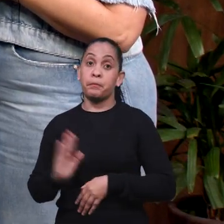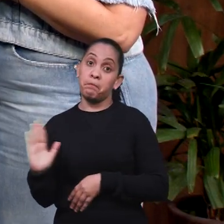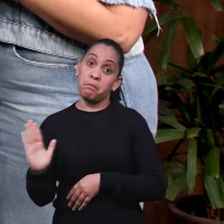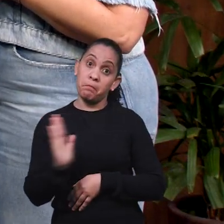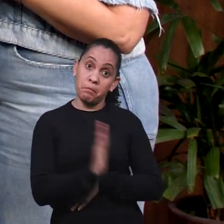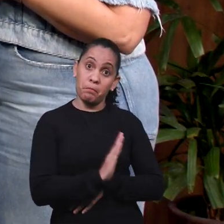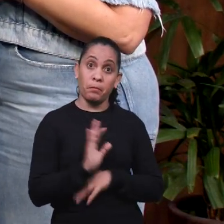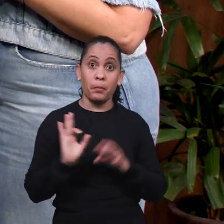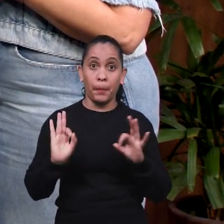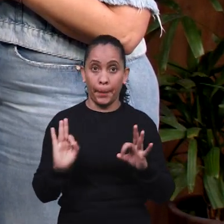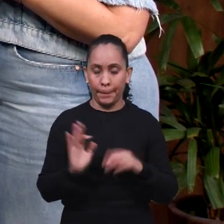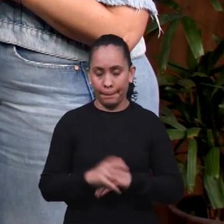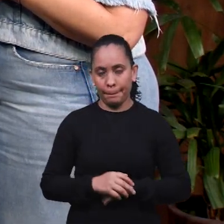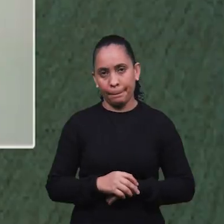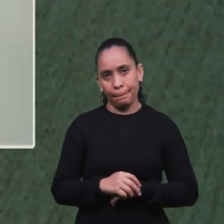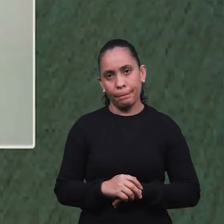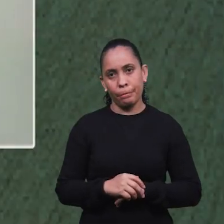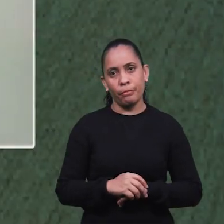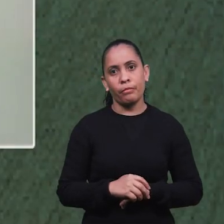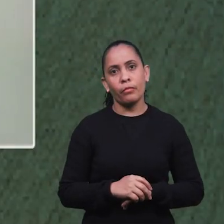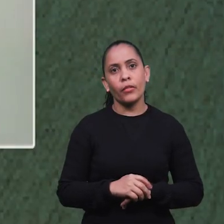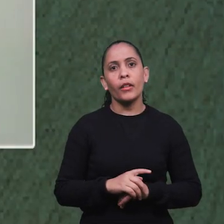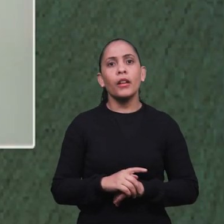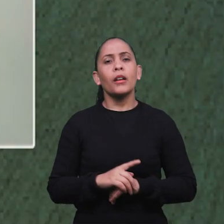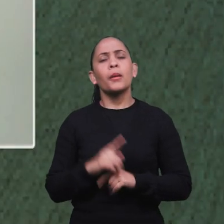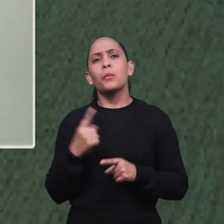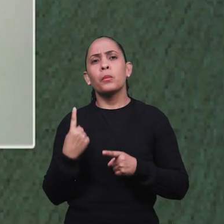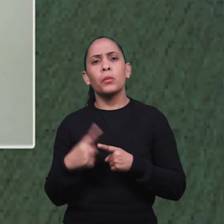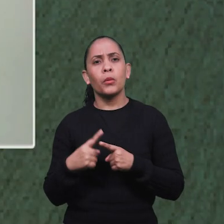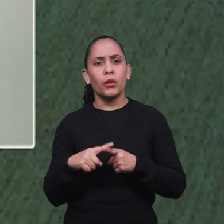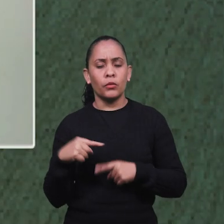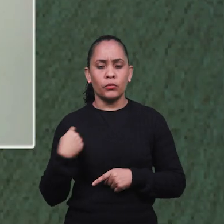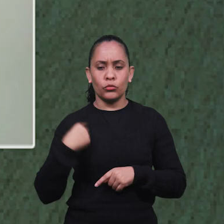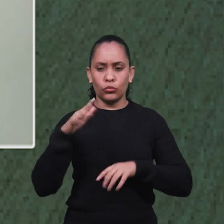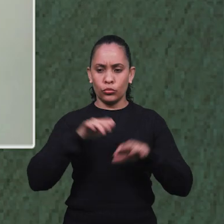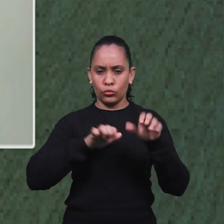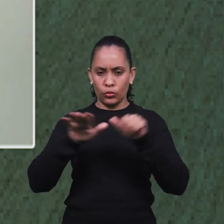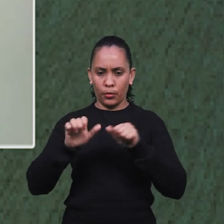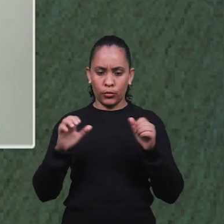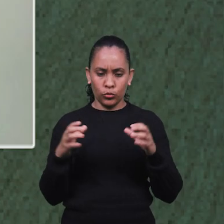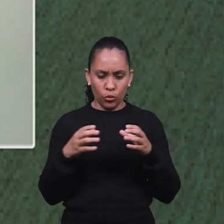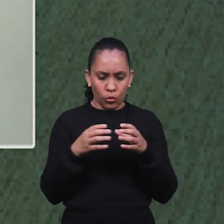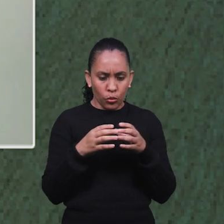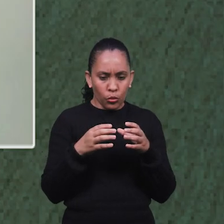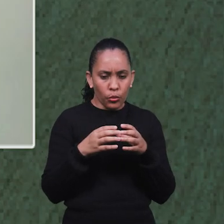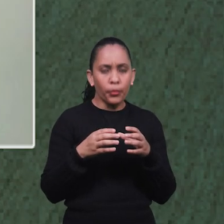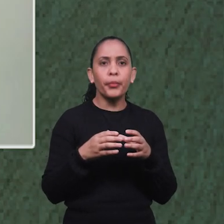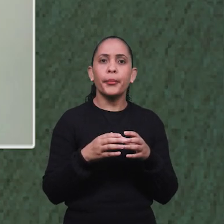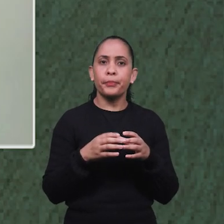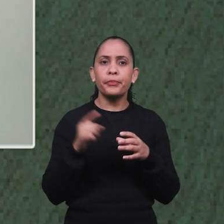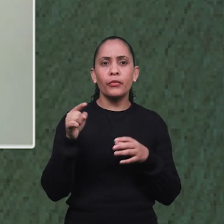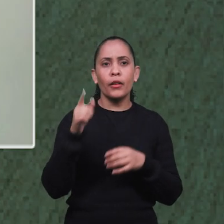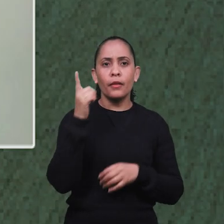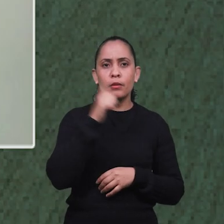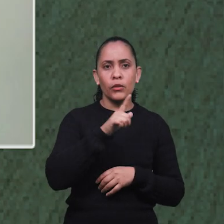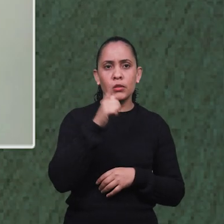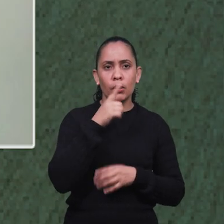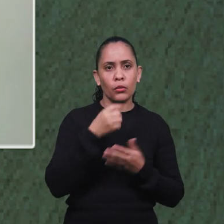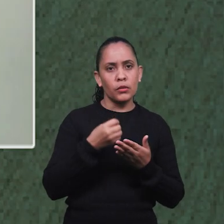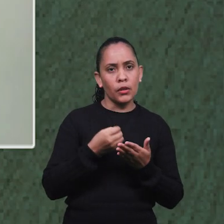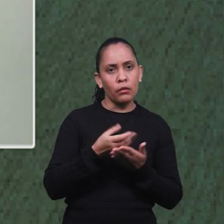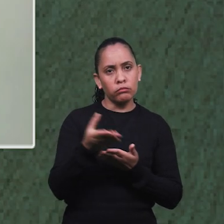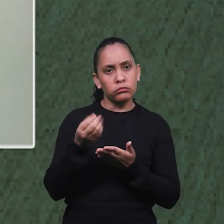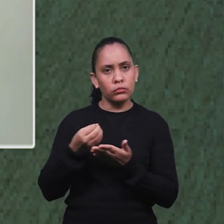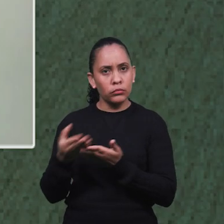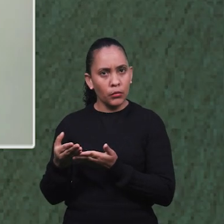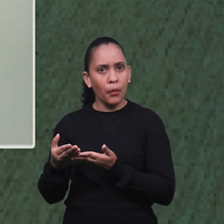Então, é justamente aí que está a grande vantagem, né? É porque você junta a produção de muitos pequenos produtores, aí você consegue